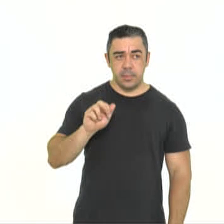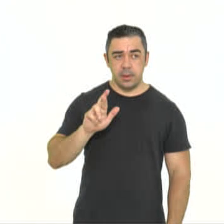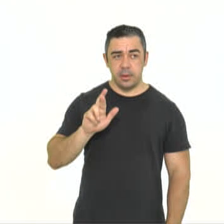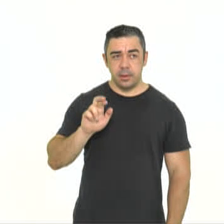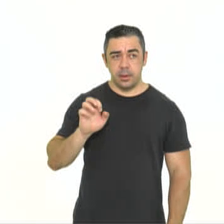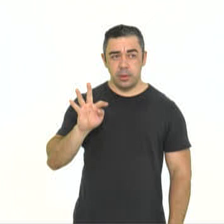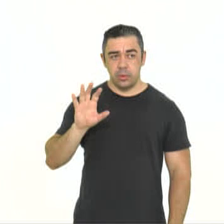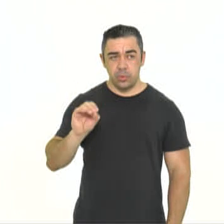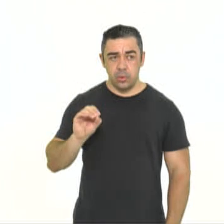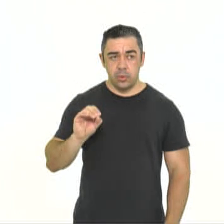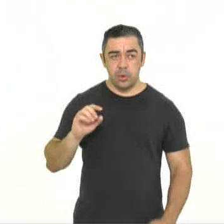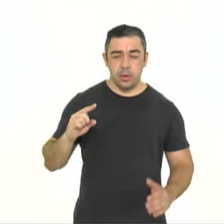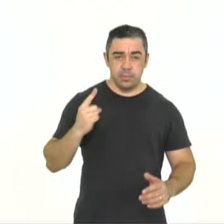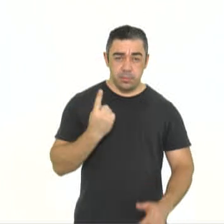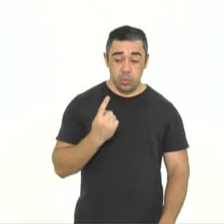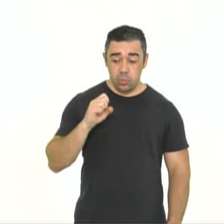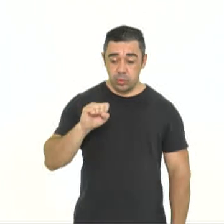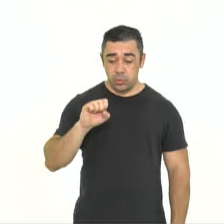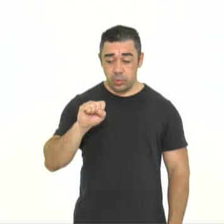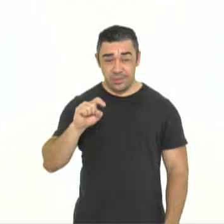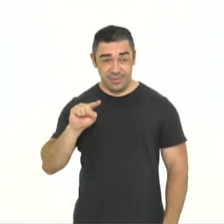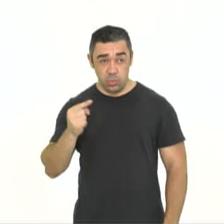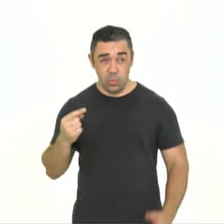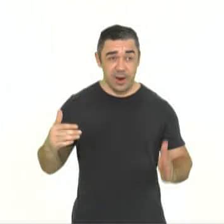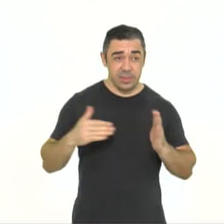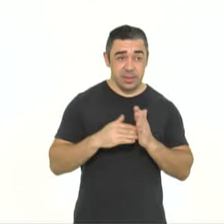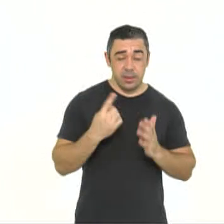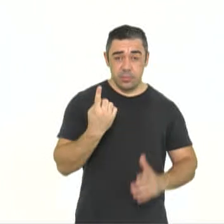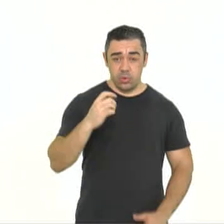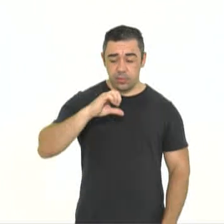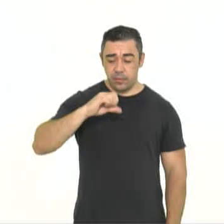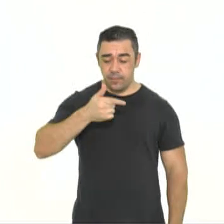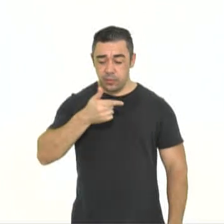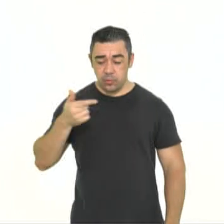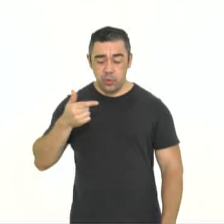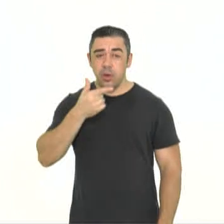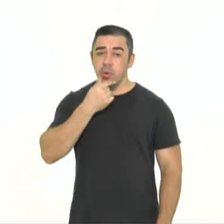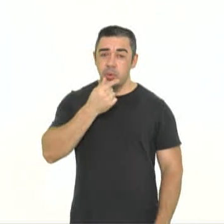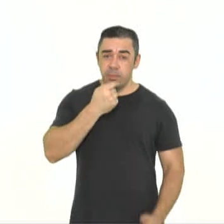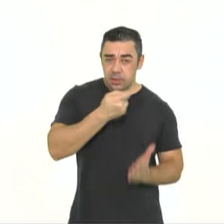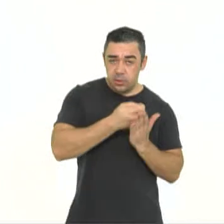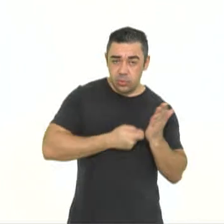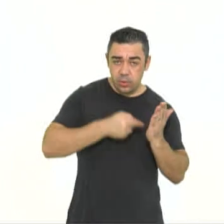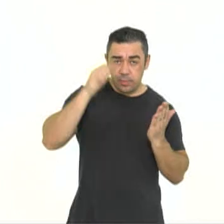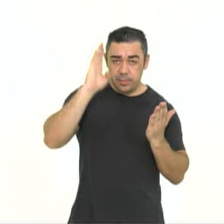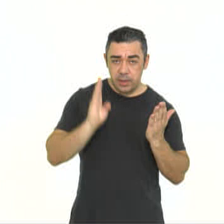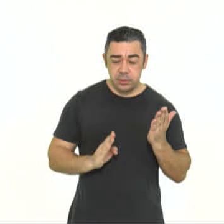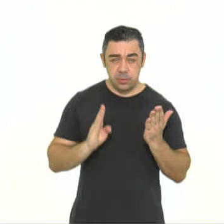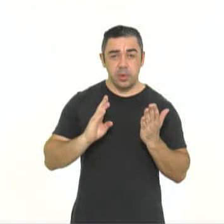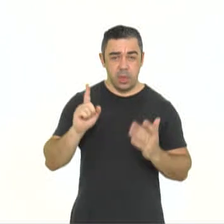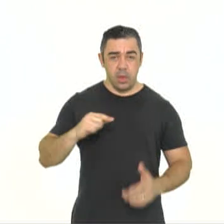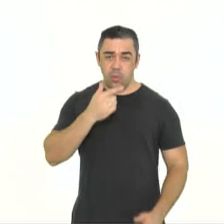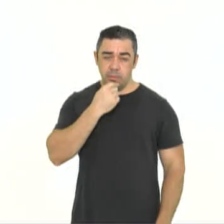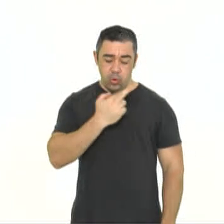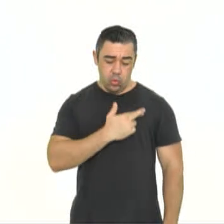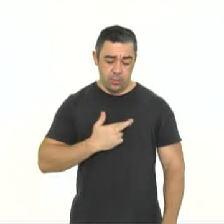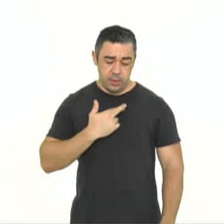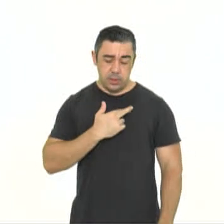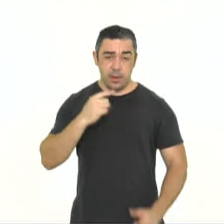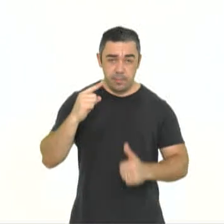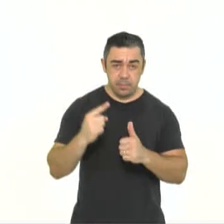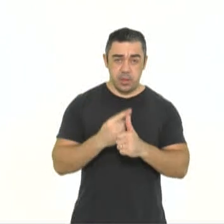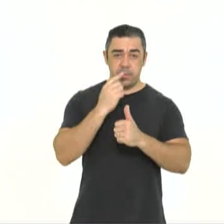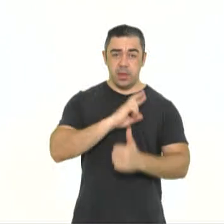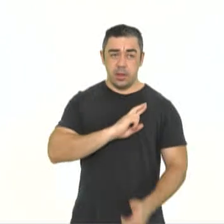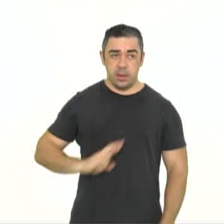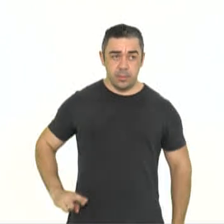ano de 1922. Foi um escritor brasileiro, o romancista da Primeira República. O Homem que Sabia